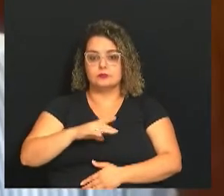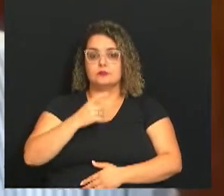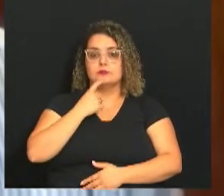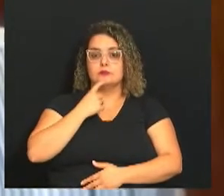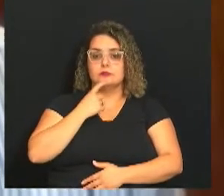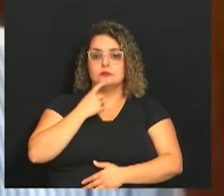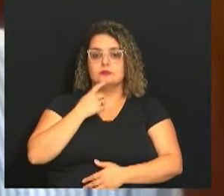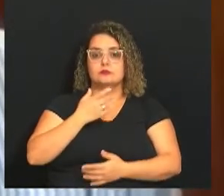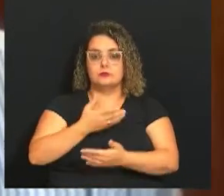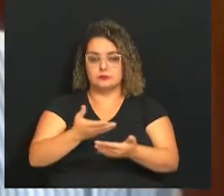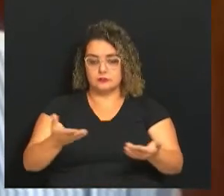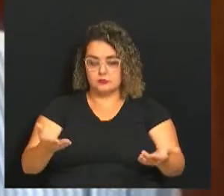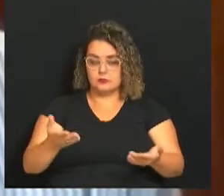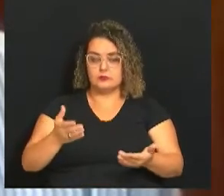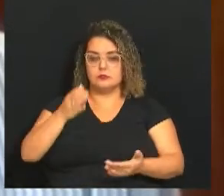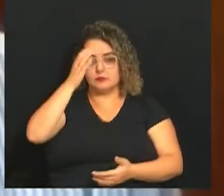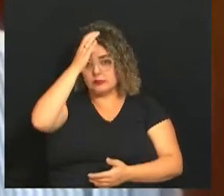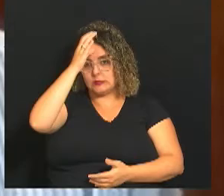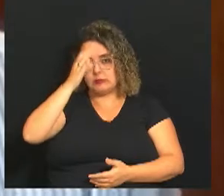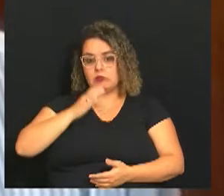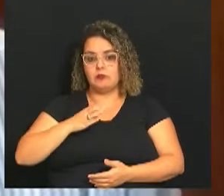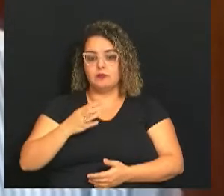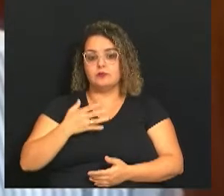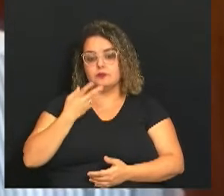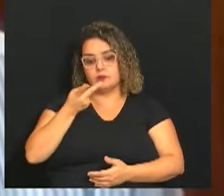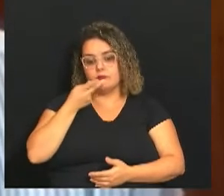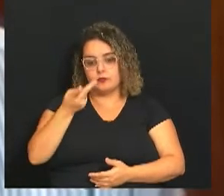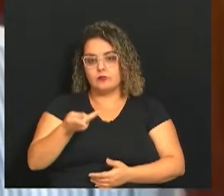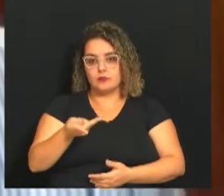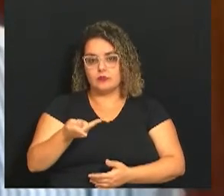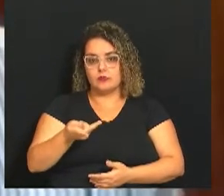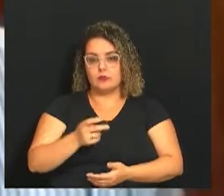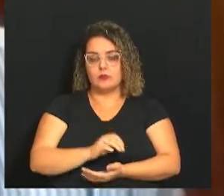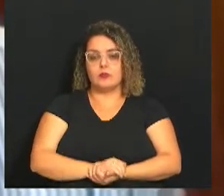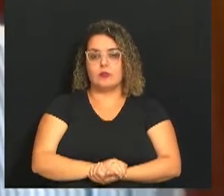Povo, eu confesso para todos vocês que é uma demanda